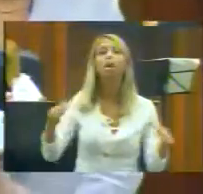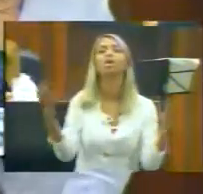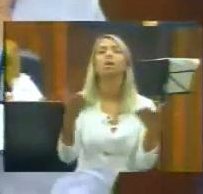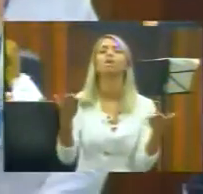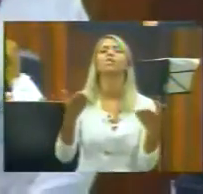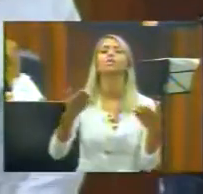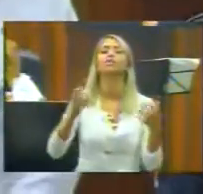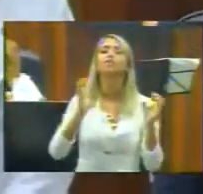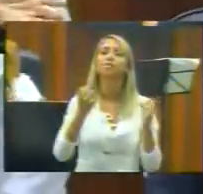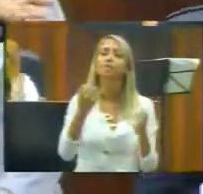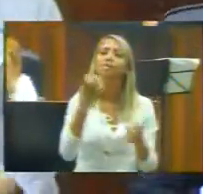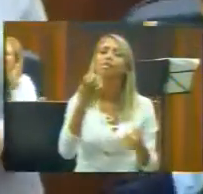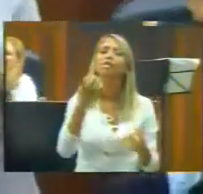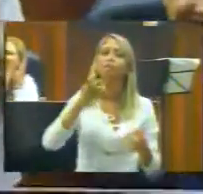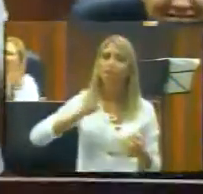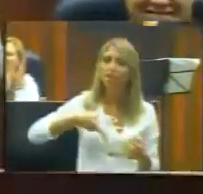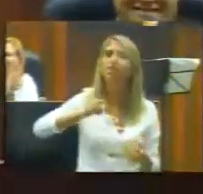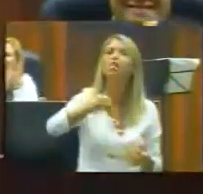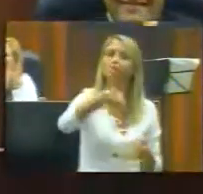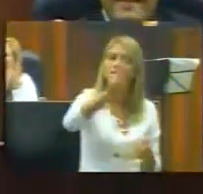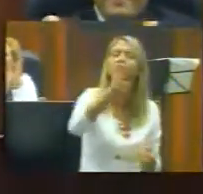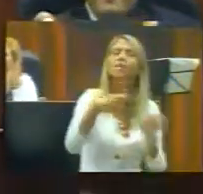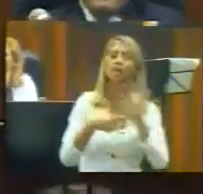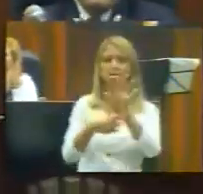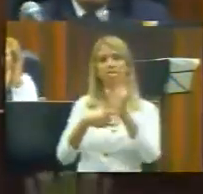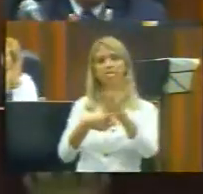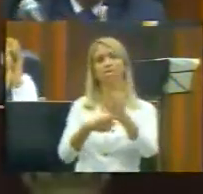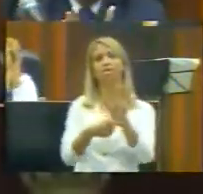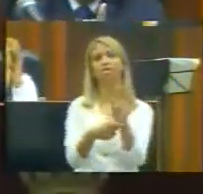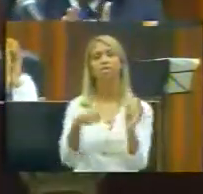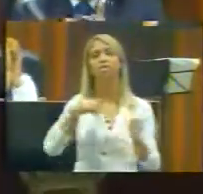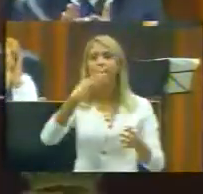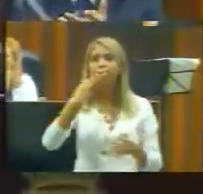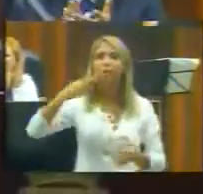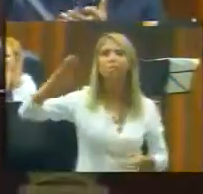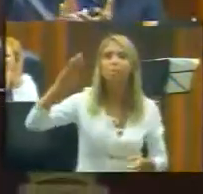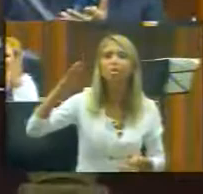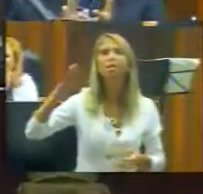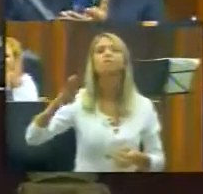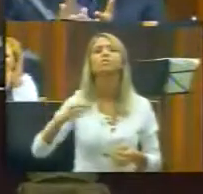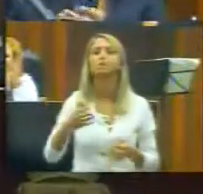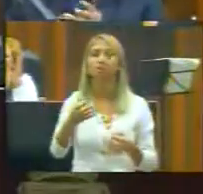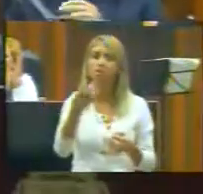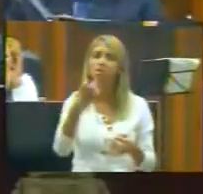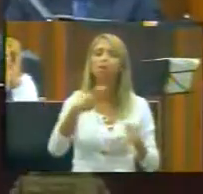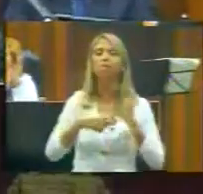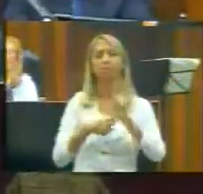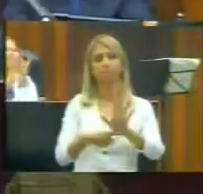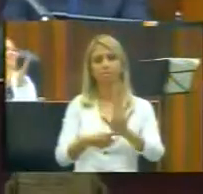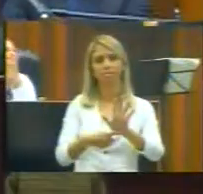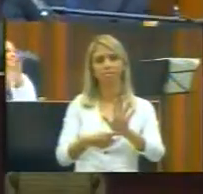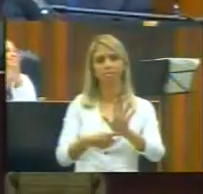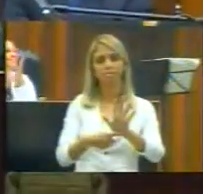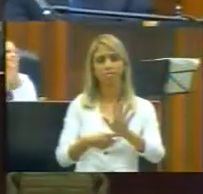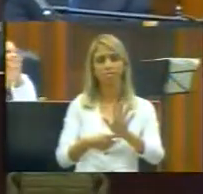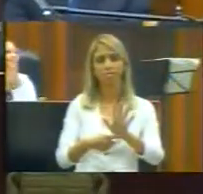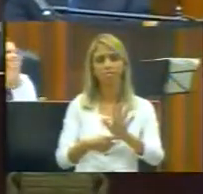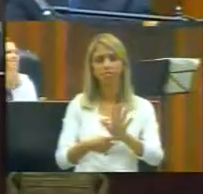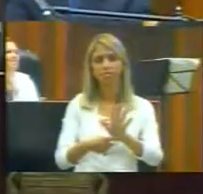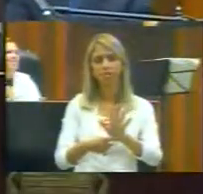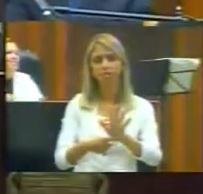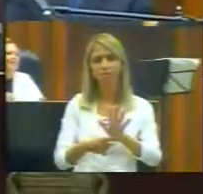claro, a gente vê o interesse desses jovens, a força de vontade, o empenho, e